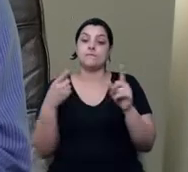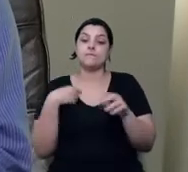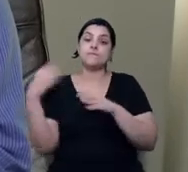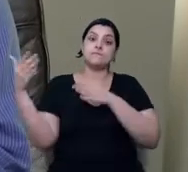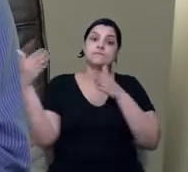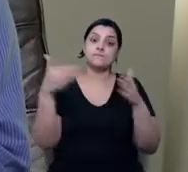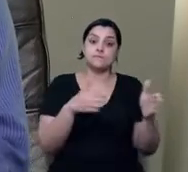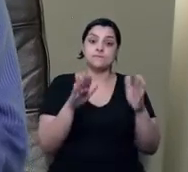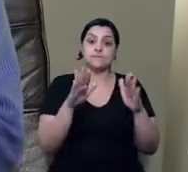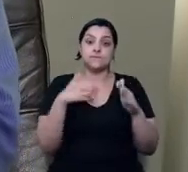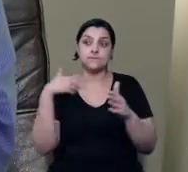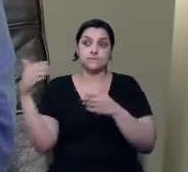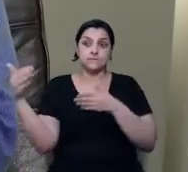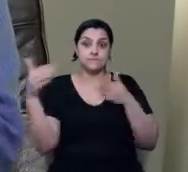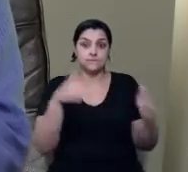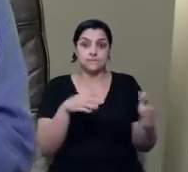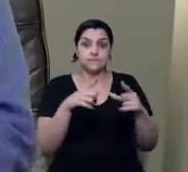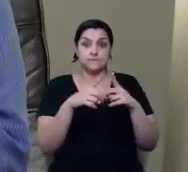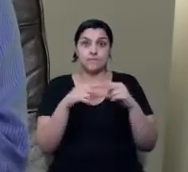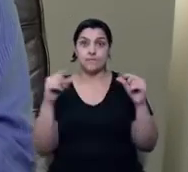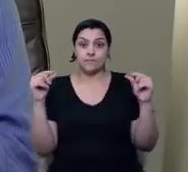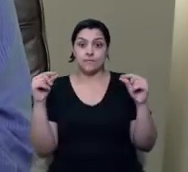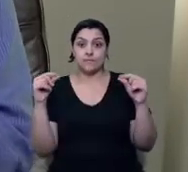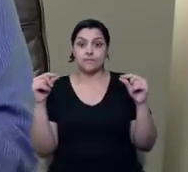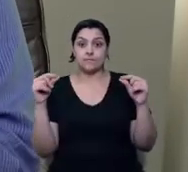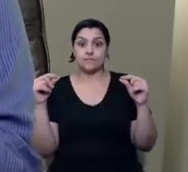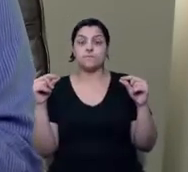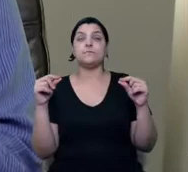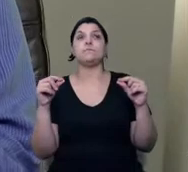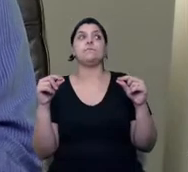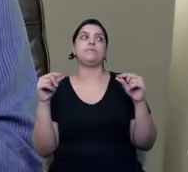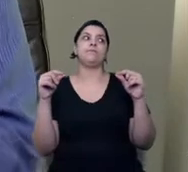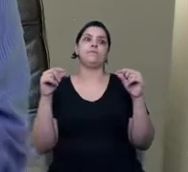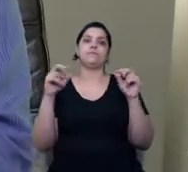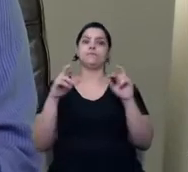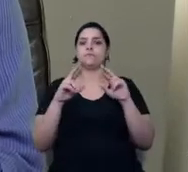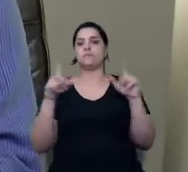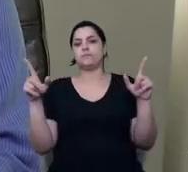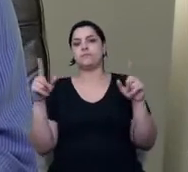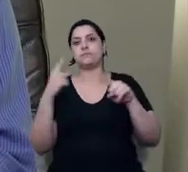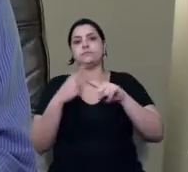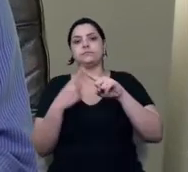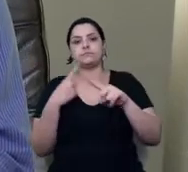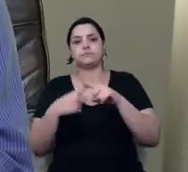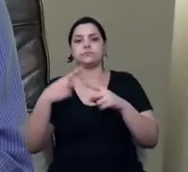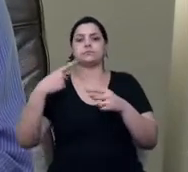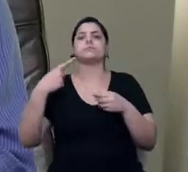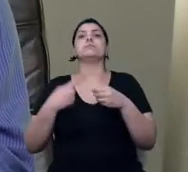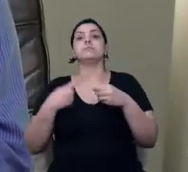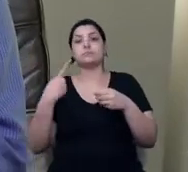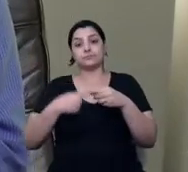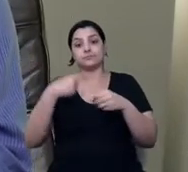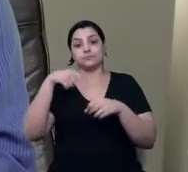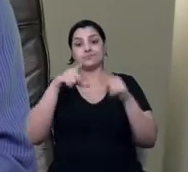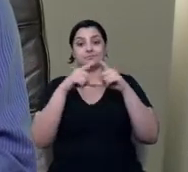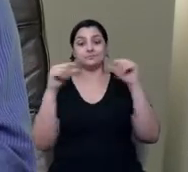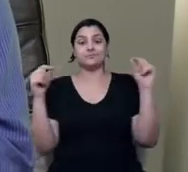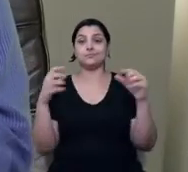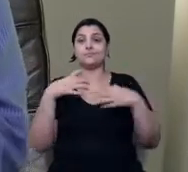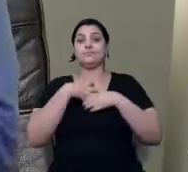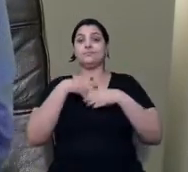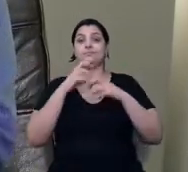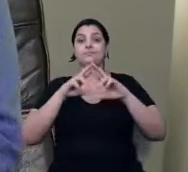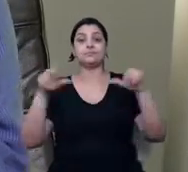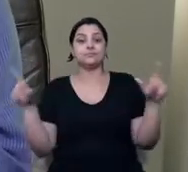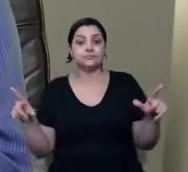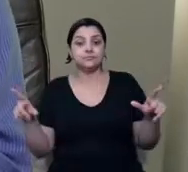chega em Brasília, você se descobre diferente, porque a cidade também se apresenta como uma cidade muito diferente, muito diversificada e